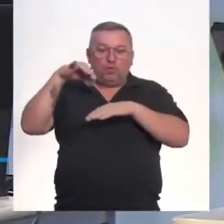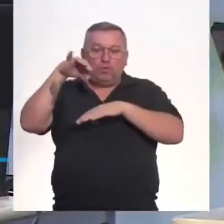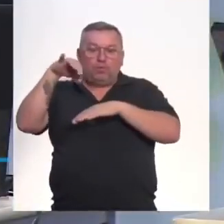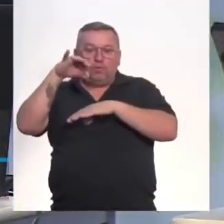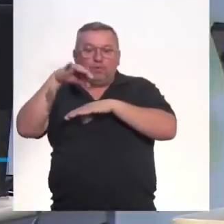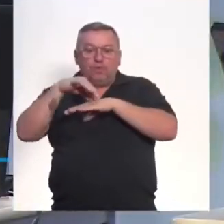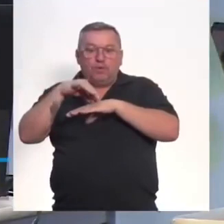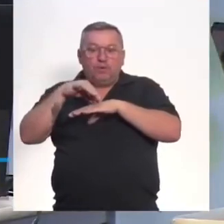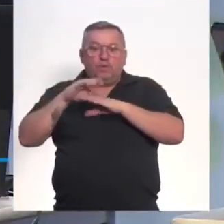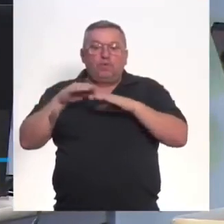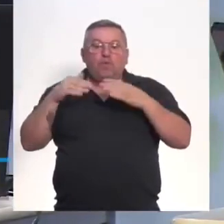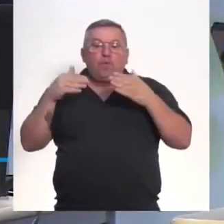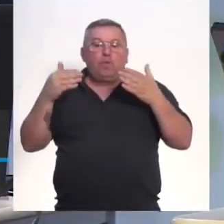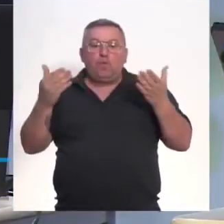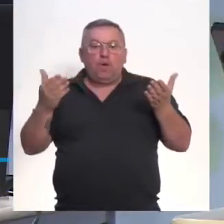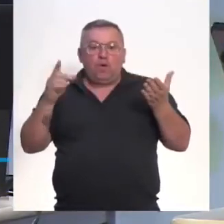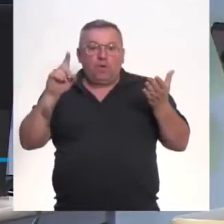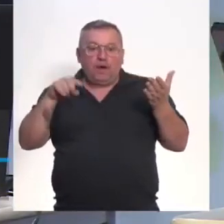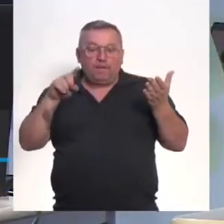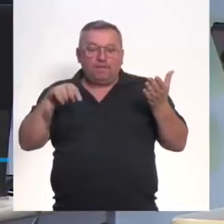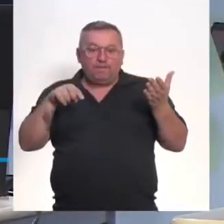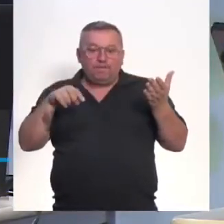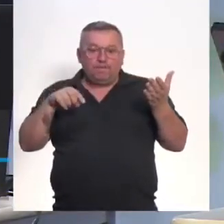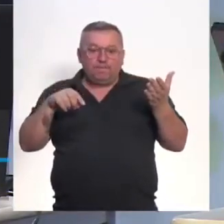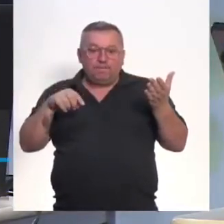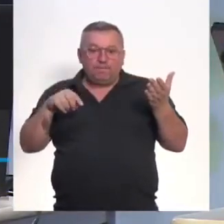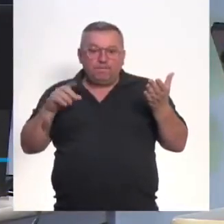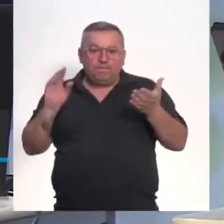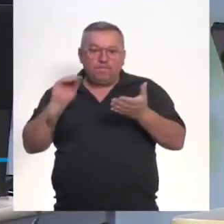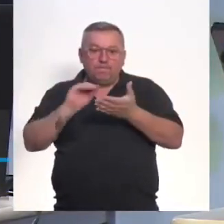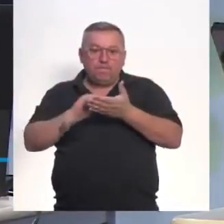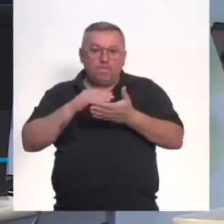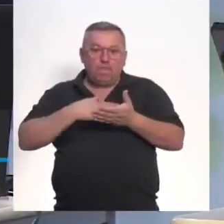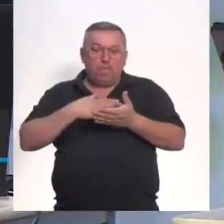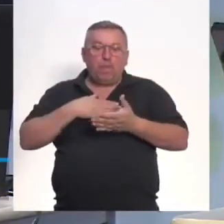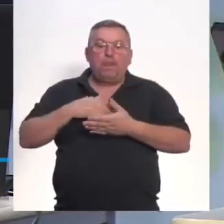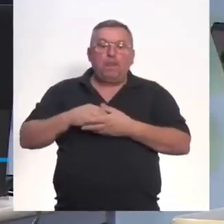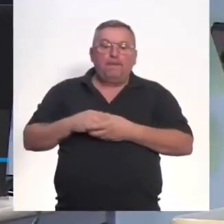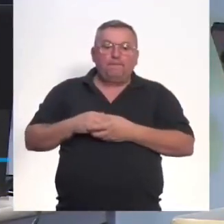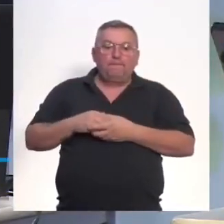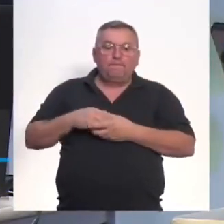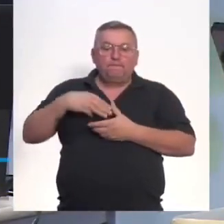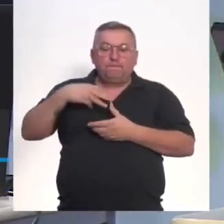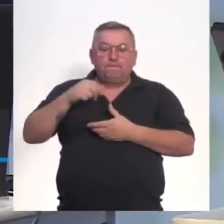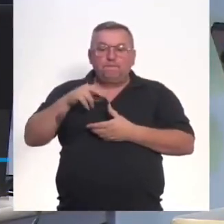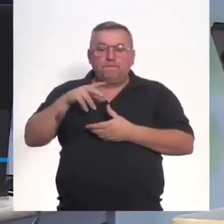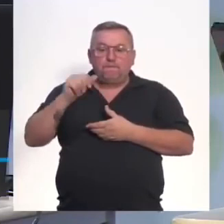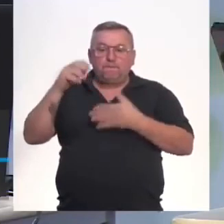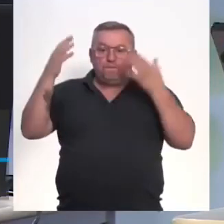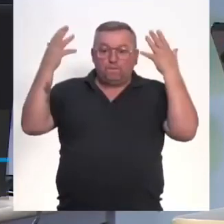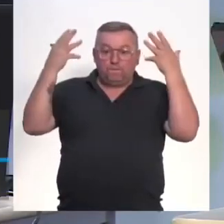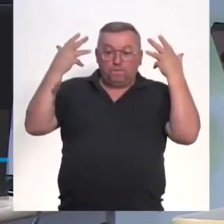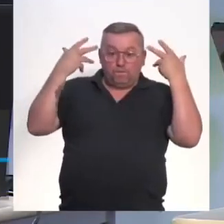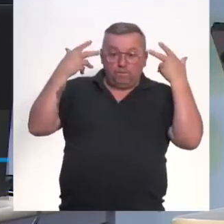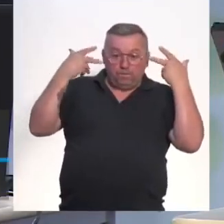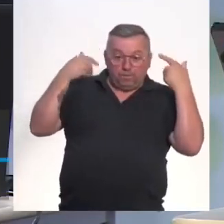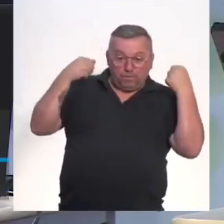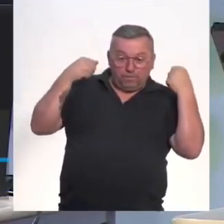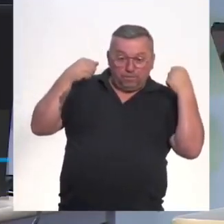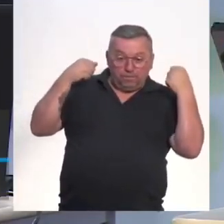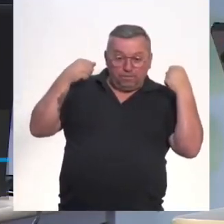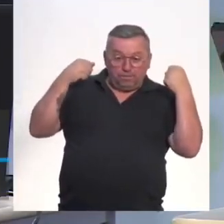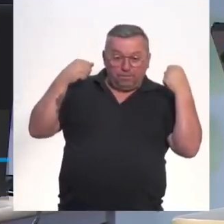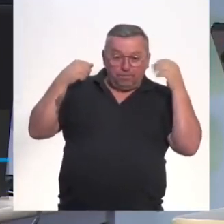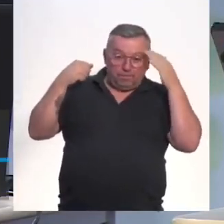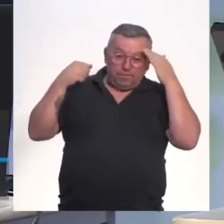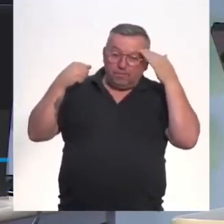aí dessa fábula? Olha, quem coloca para mim quais são as personagens? A Mariana falou um leão. Um leão. E qual